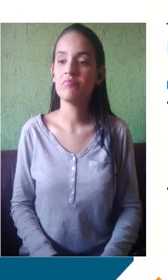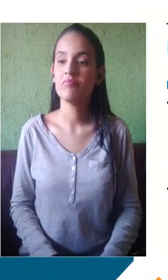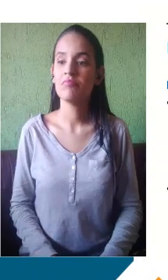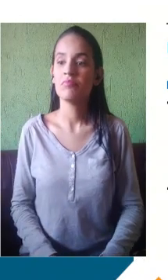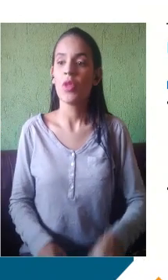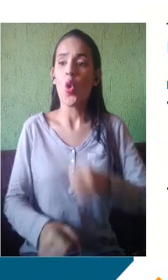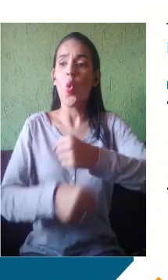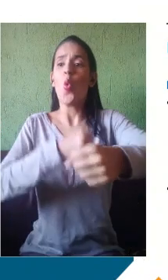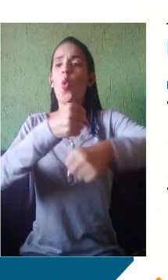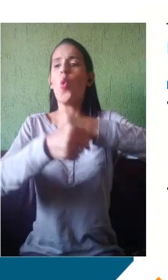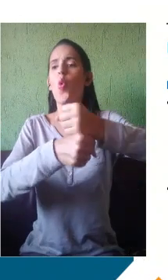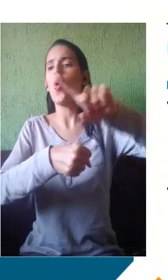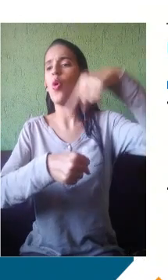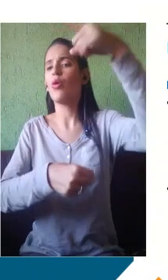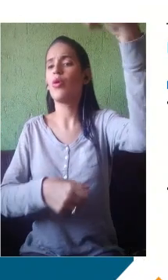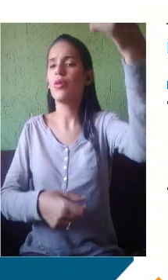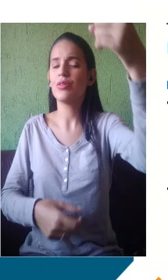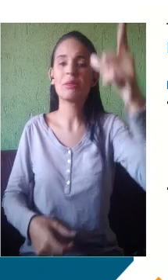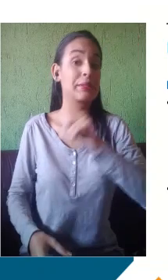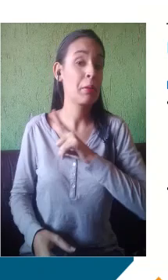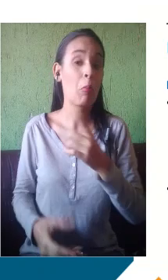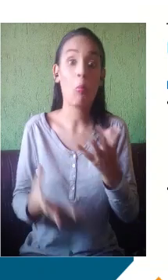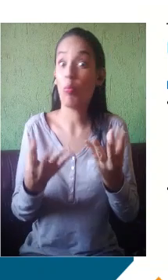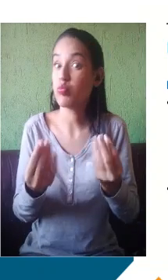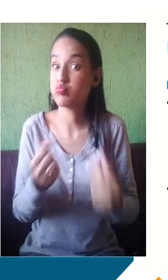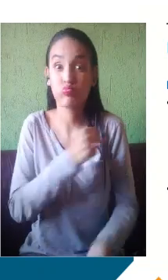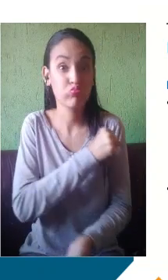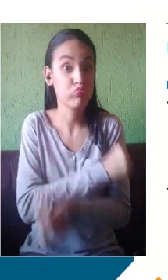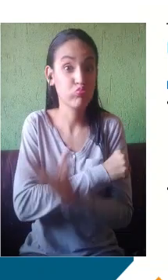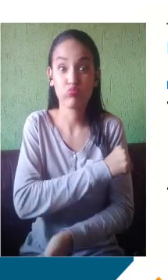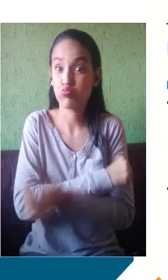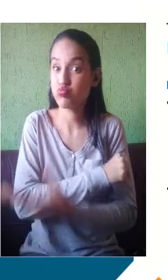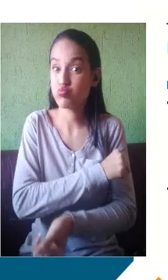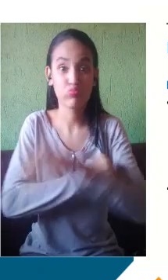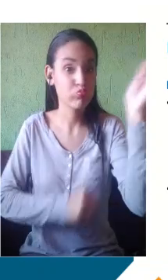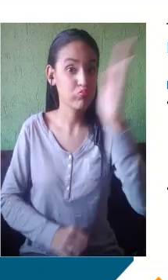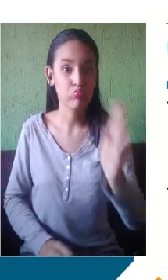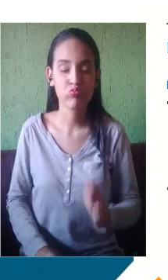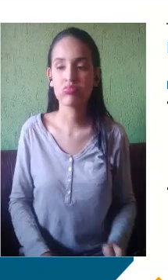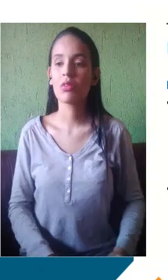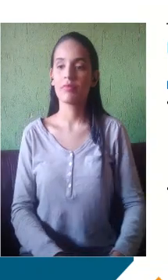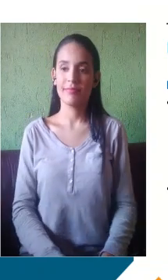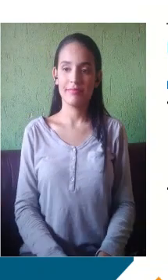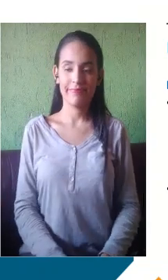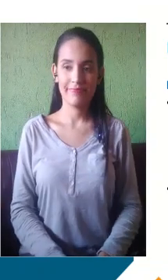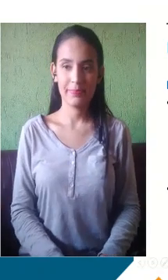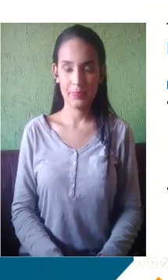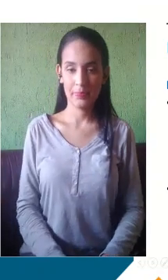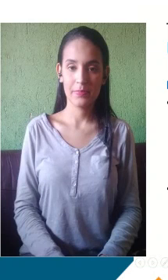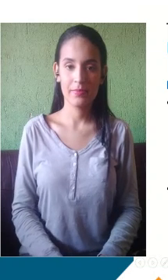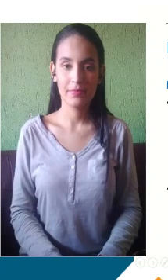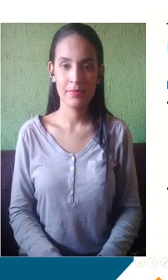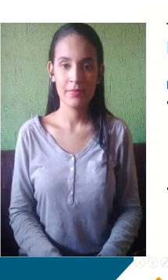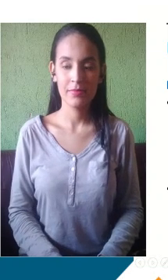autor defende sobre esse tema. O autor defende que os próximos anos, né, serão de muita corrupção no país. Vejamos,